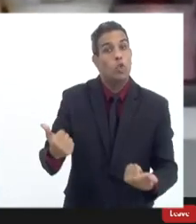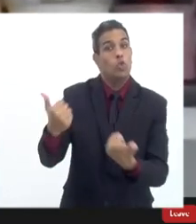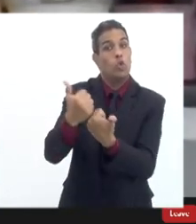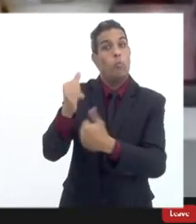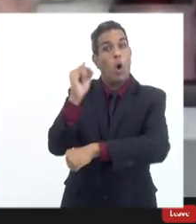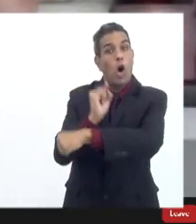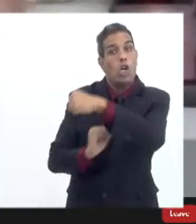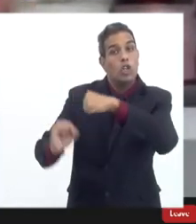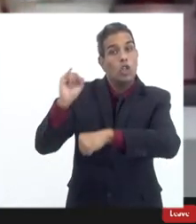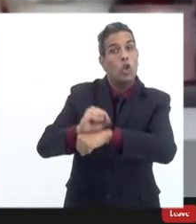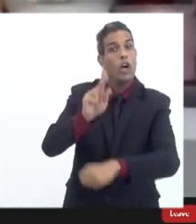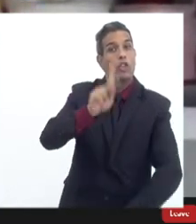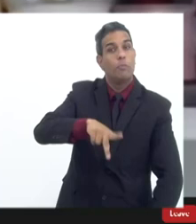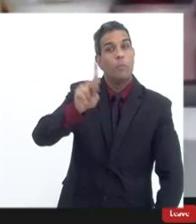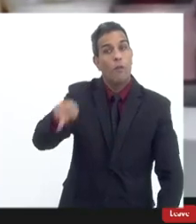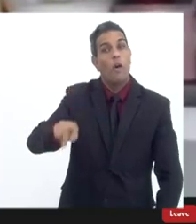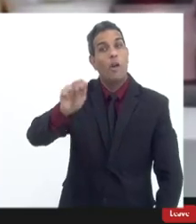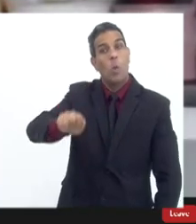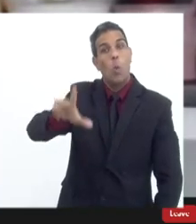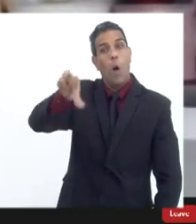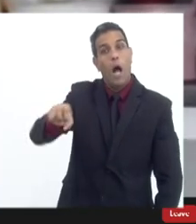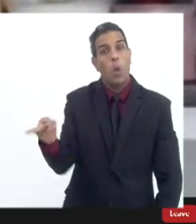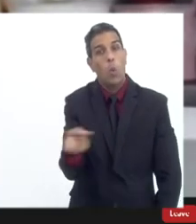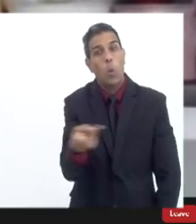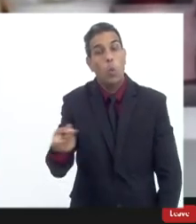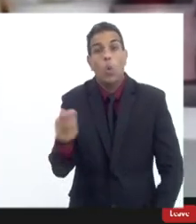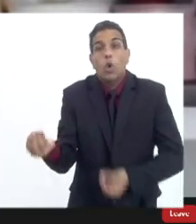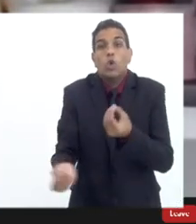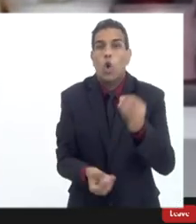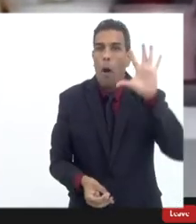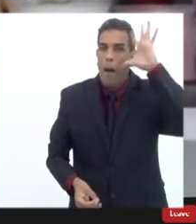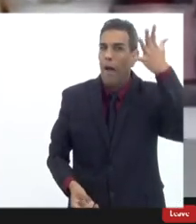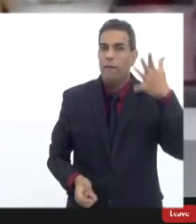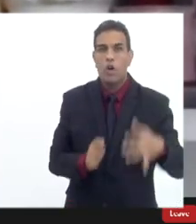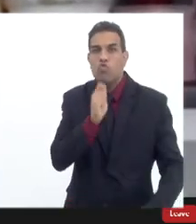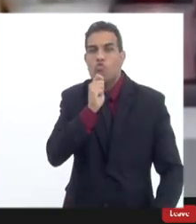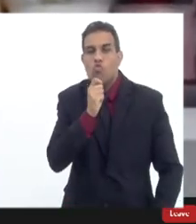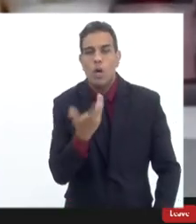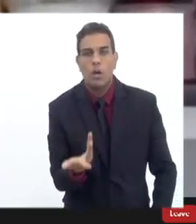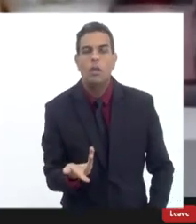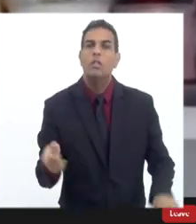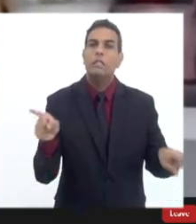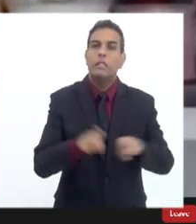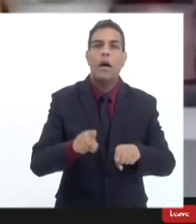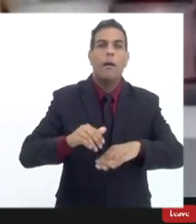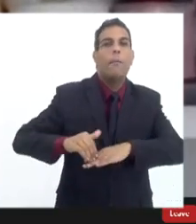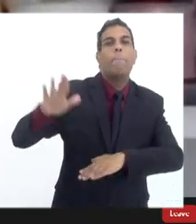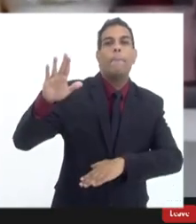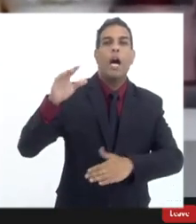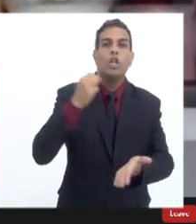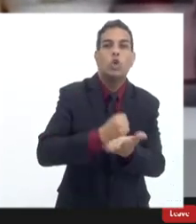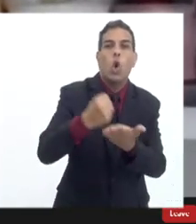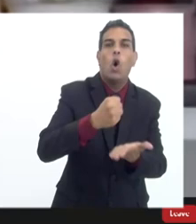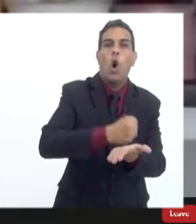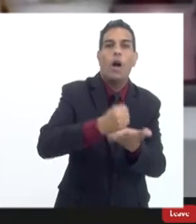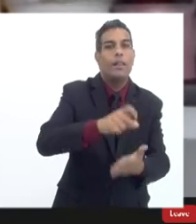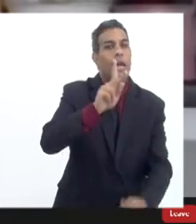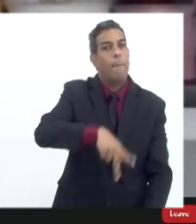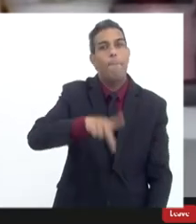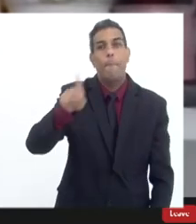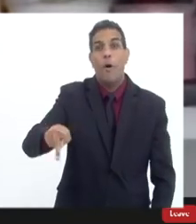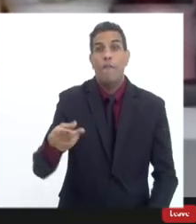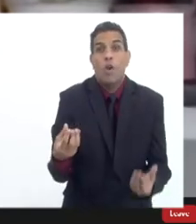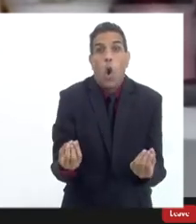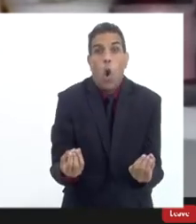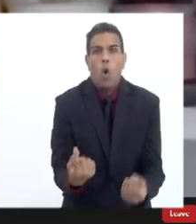para profissionais da educação e para estudantes, né? E demanda mais professores. Não tem